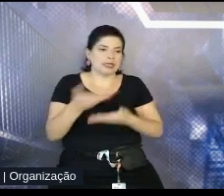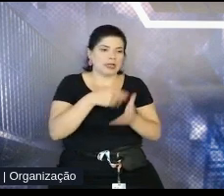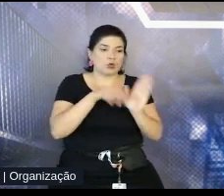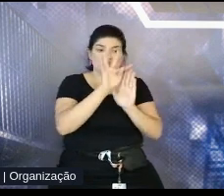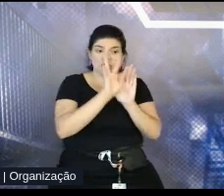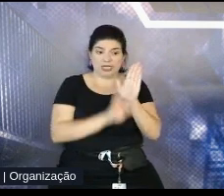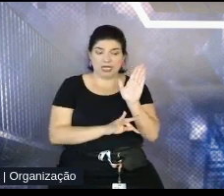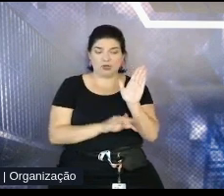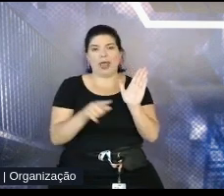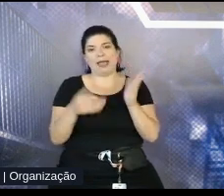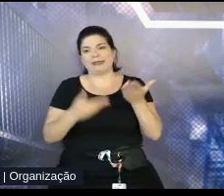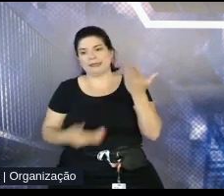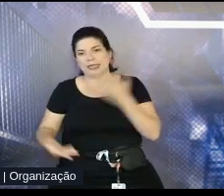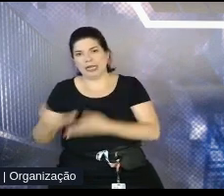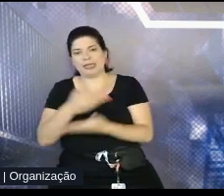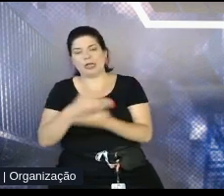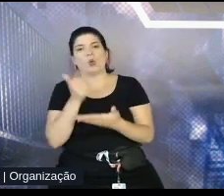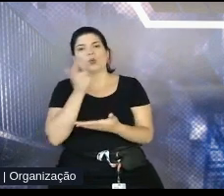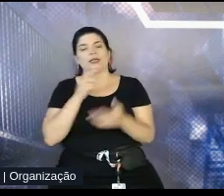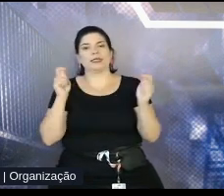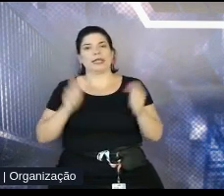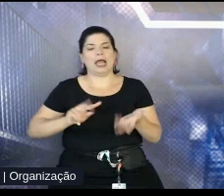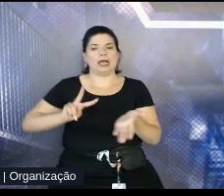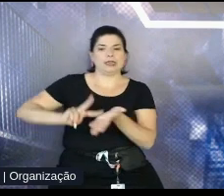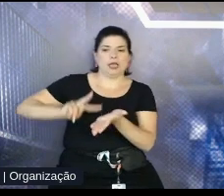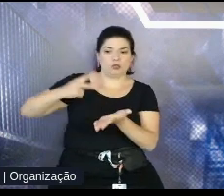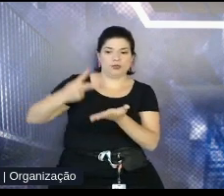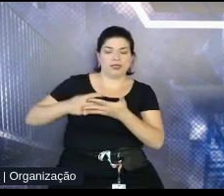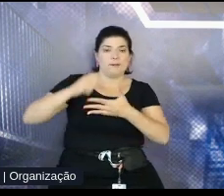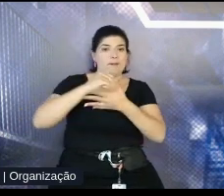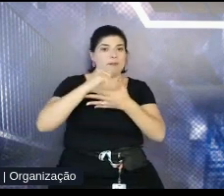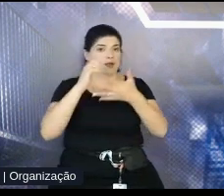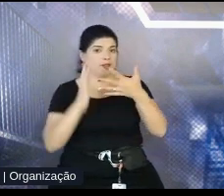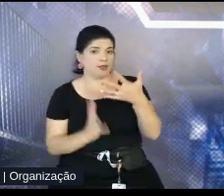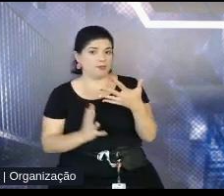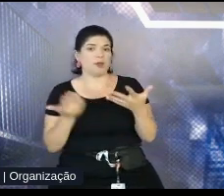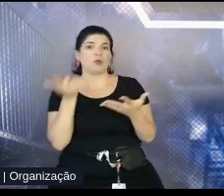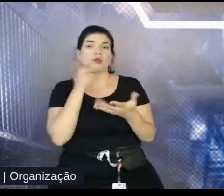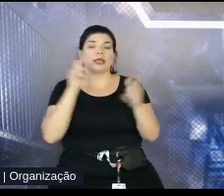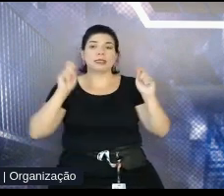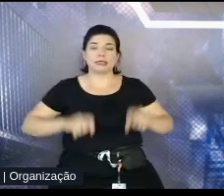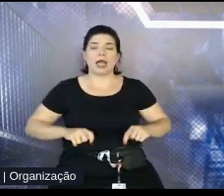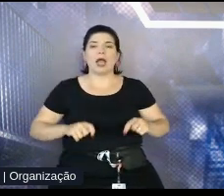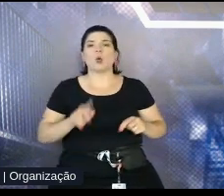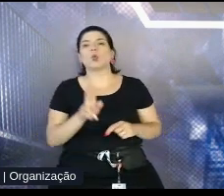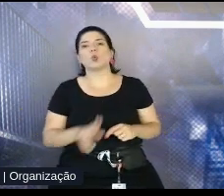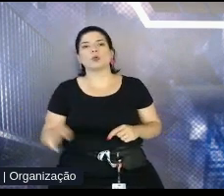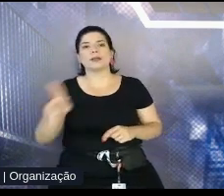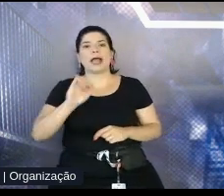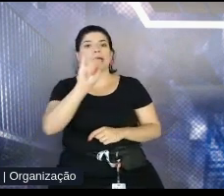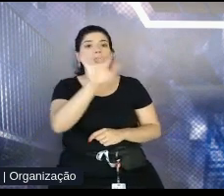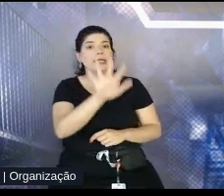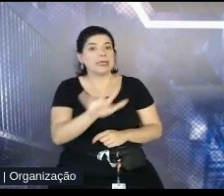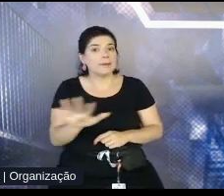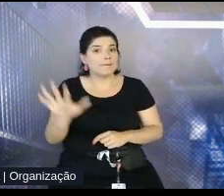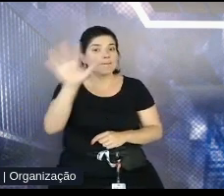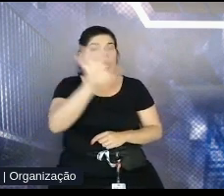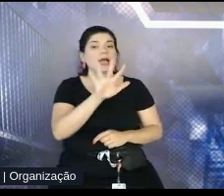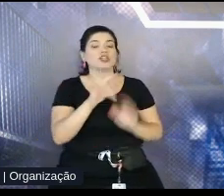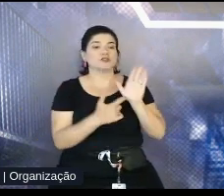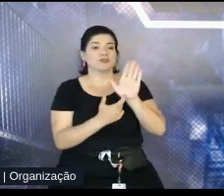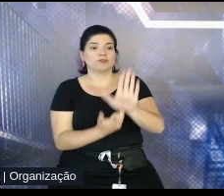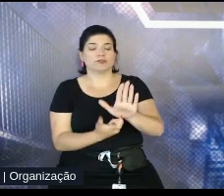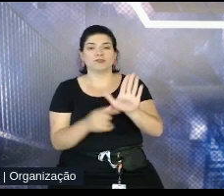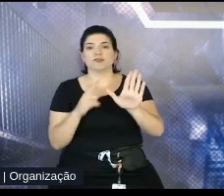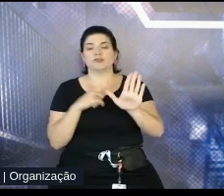são interações que elas podem estar sendo traduzidas para Libras, são interações que elas podem estar utilizando imagens com descrição, interações